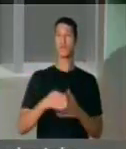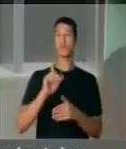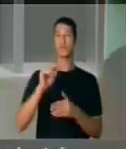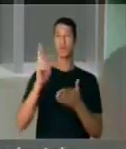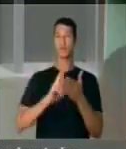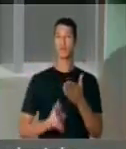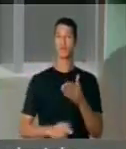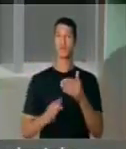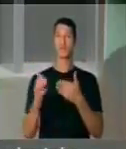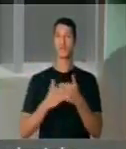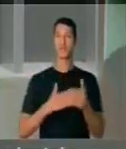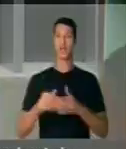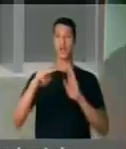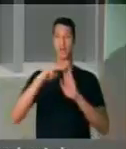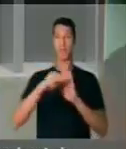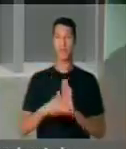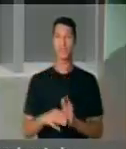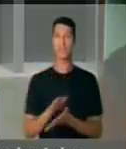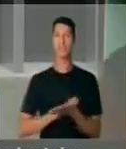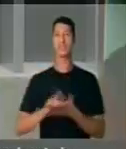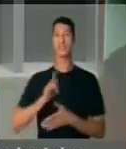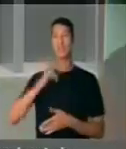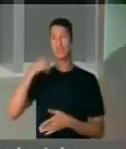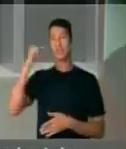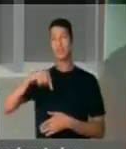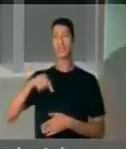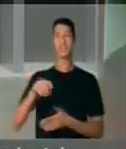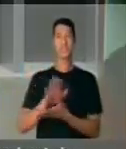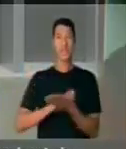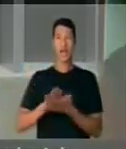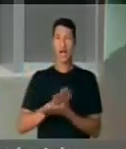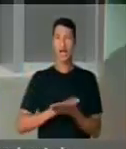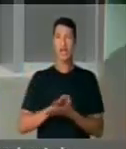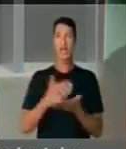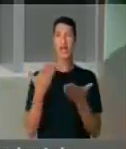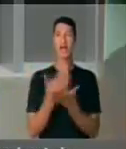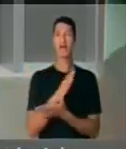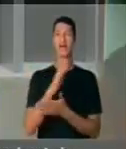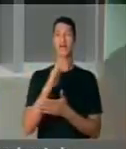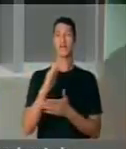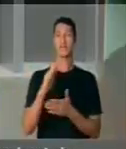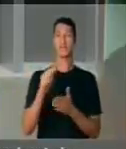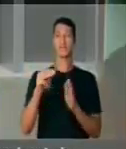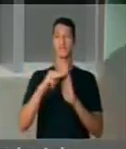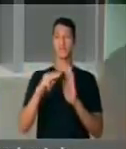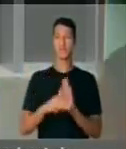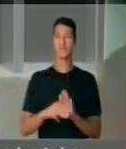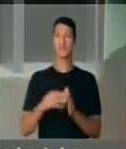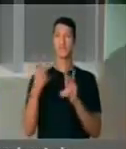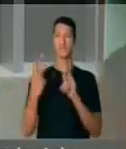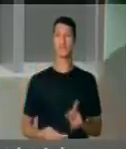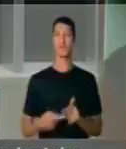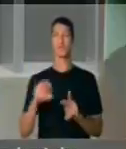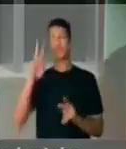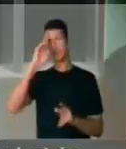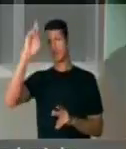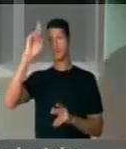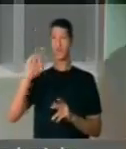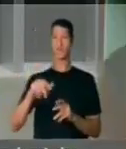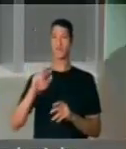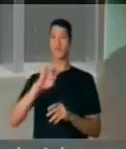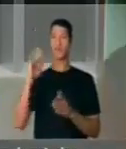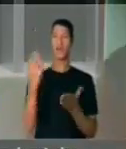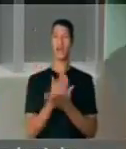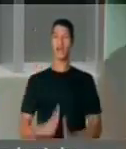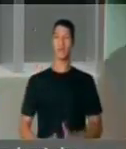que não relata sequer uma medida. Tem deputado que passa por aqui e não aprova um só projeto de sua autoria. Isso